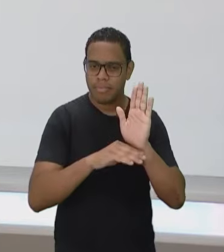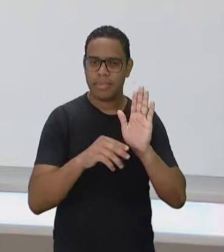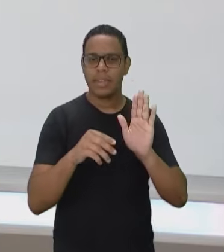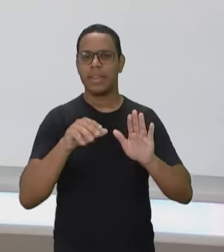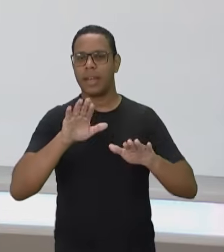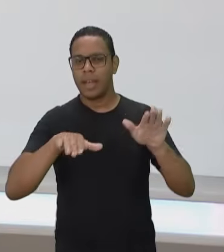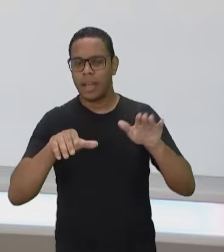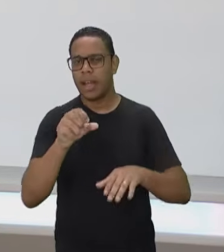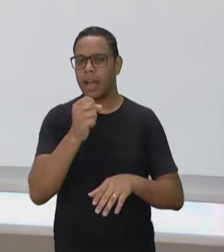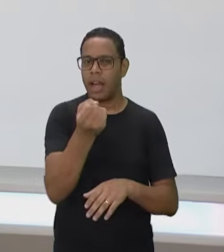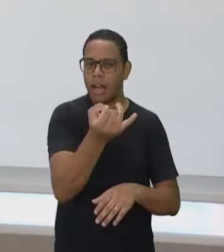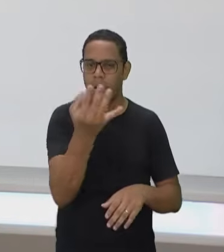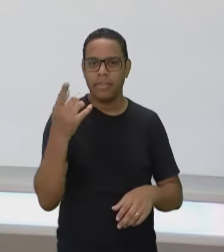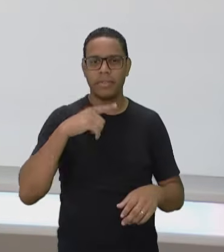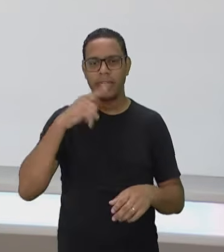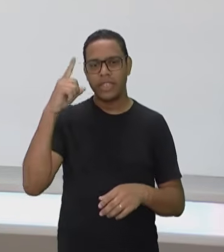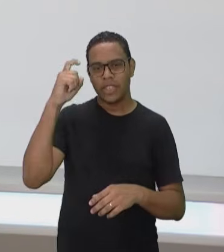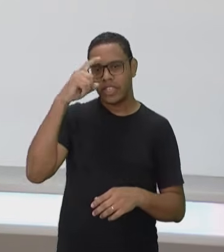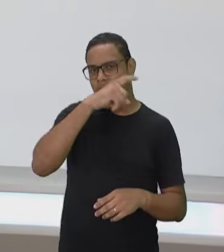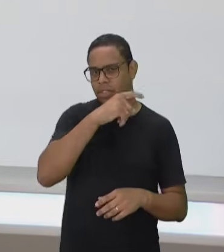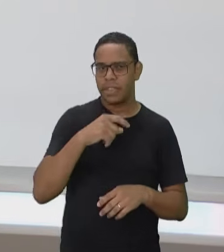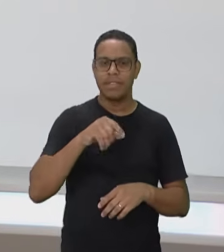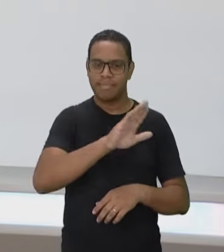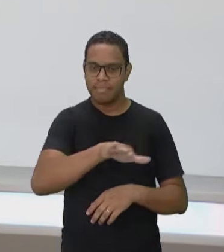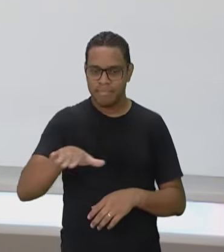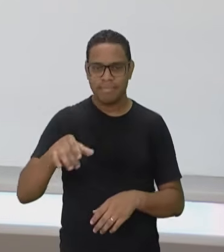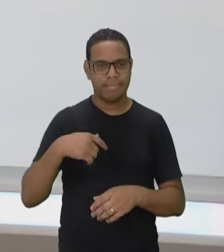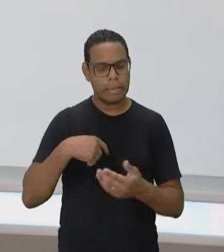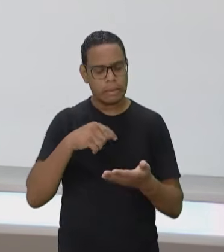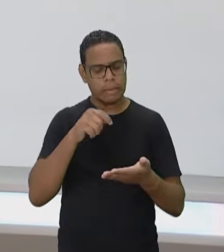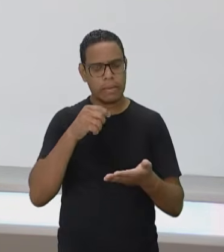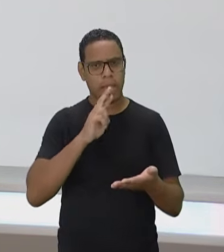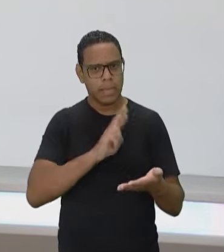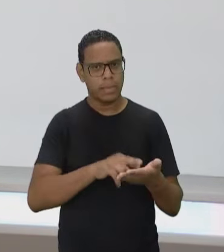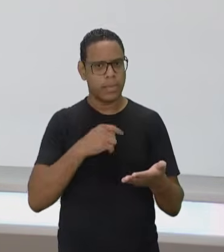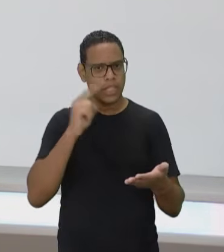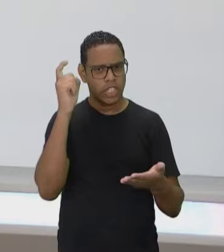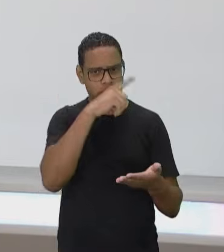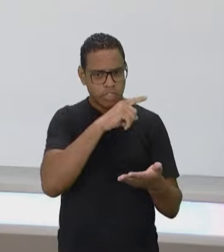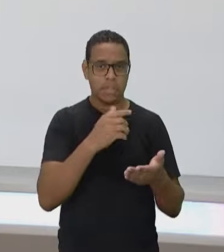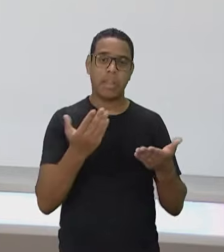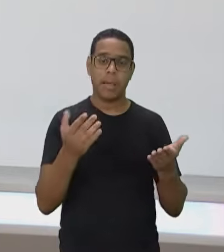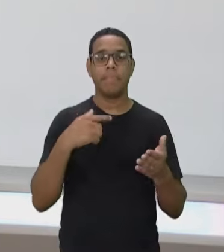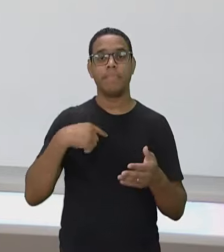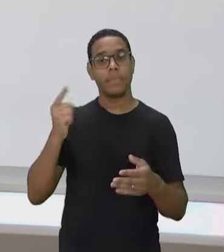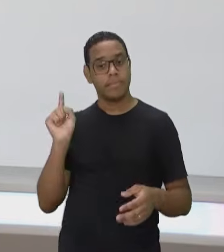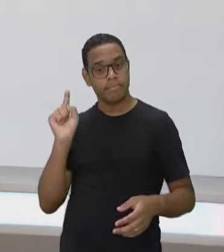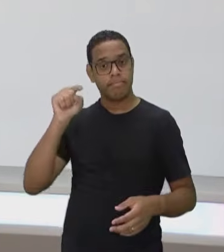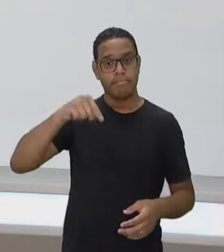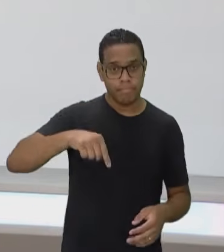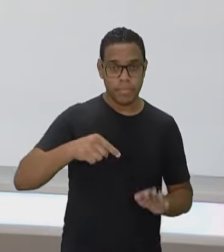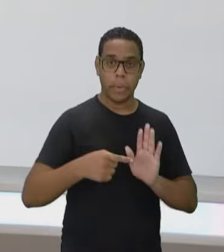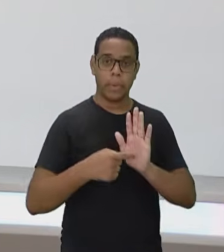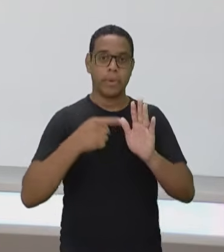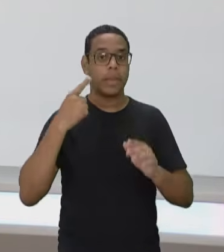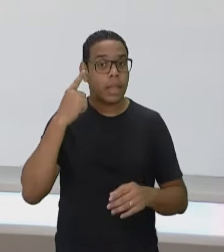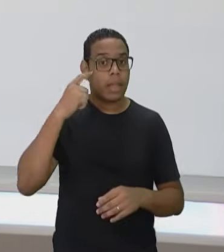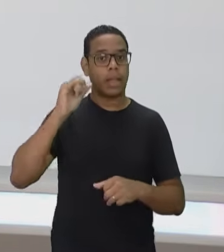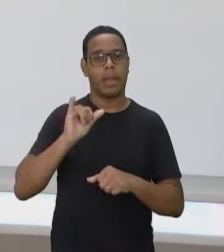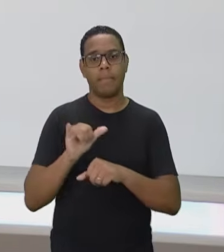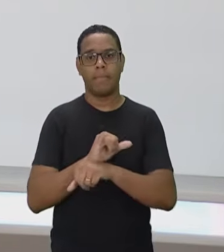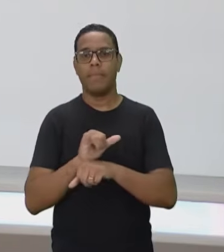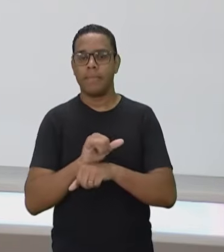mais dificuldade para as crianças na hora de resolvê-las. Então a gente veio aqui para mostrar algumas estratégias